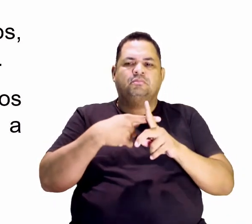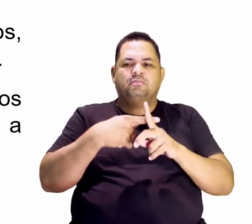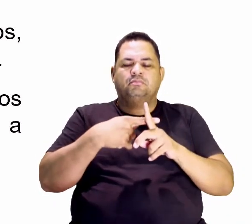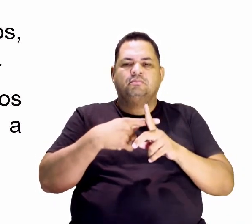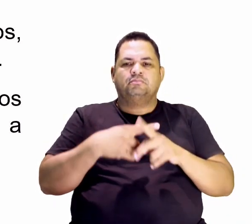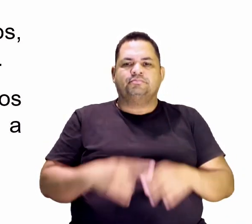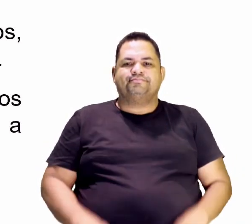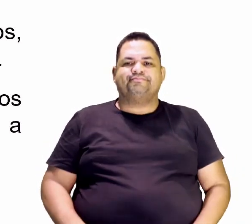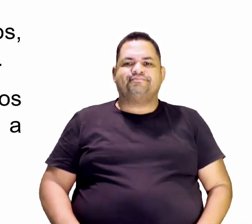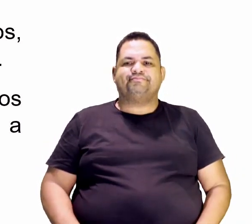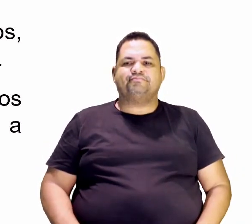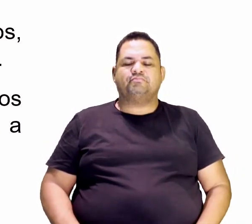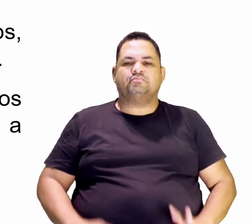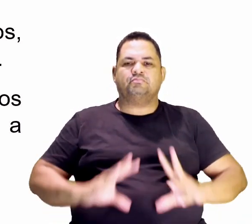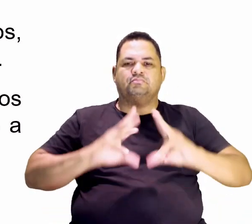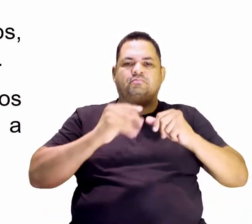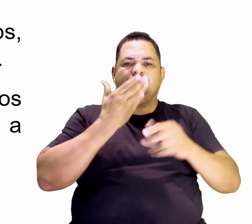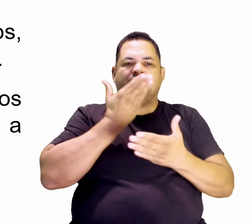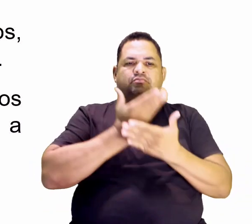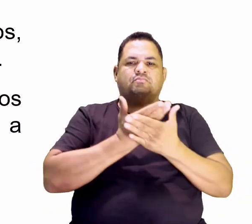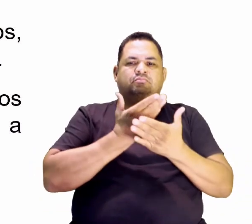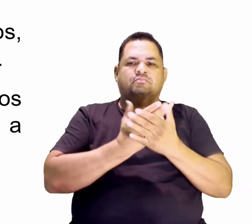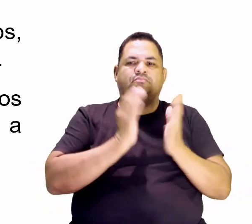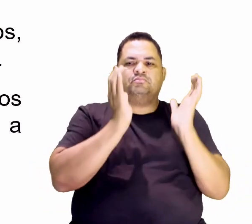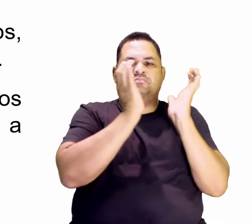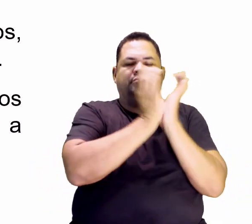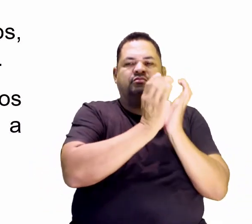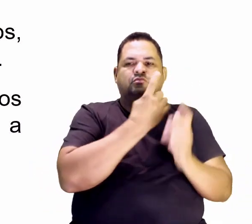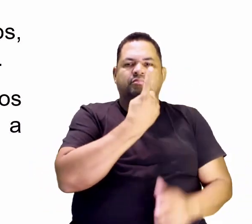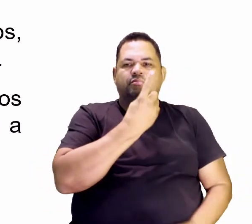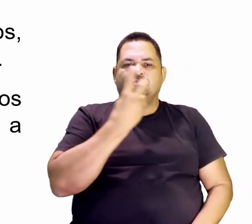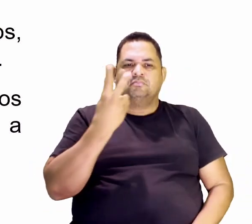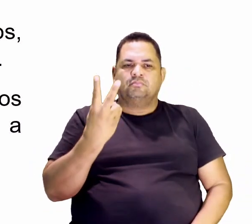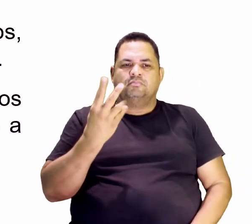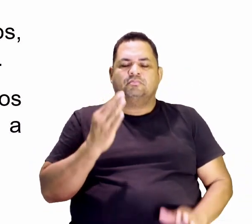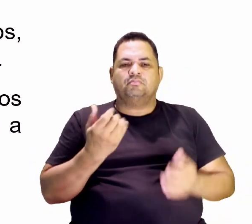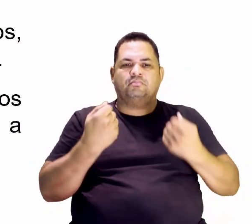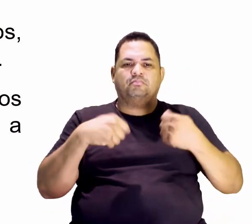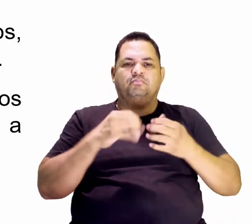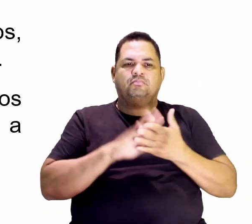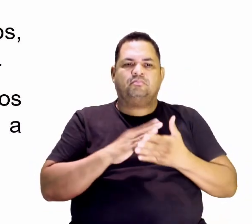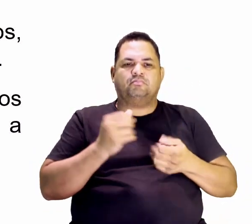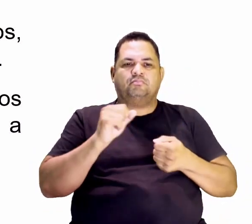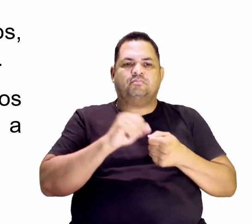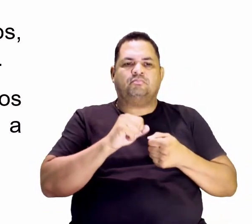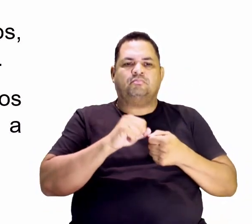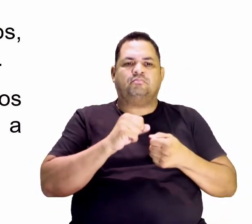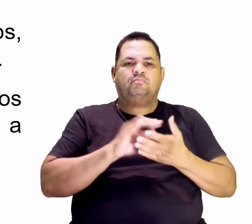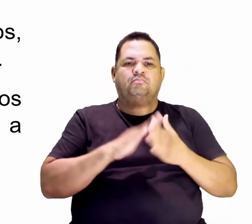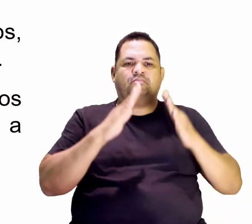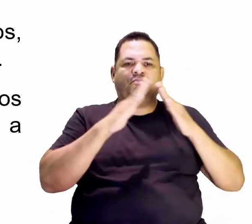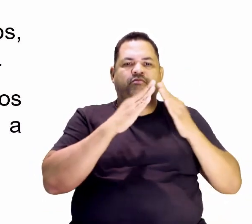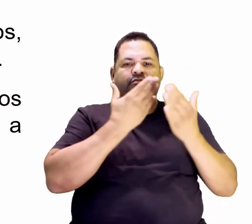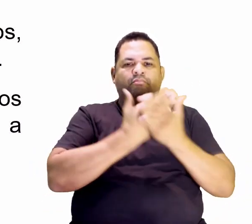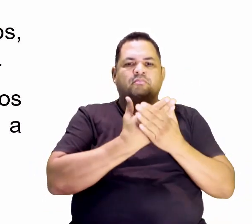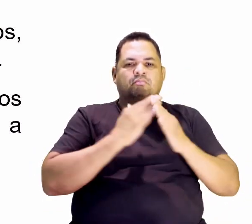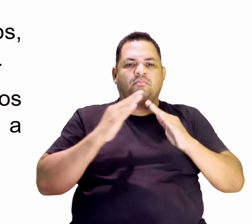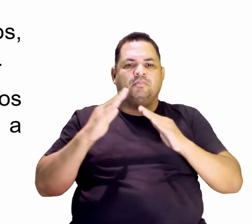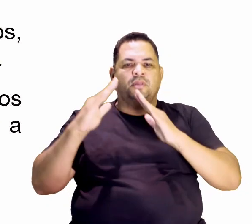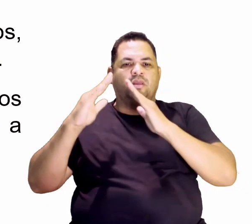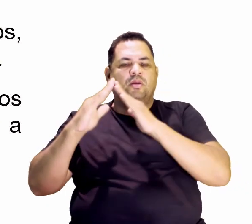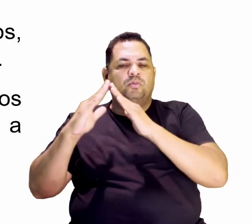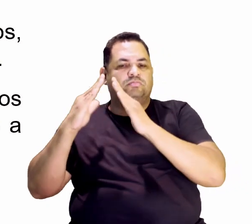foi? E aí em todas as aulas da unidade 1 e 2, a gente pôde realizar aí atividades na escola ou em casa